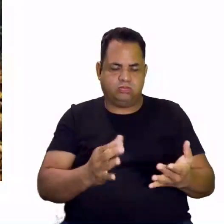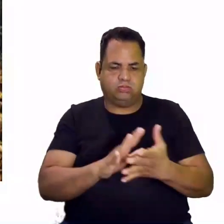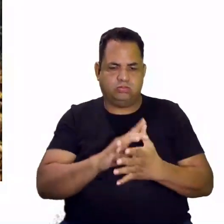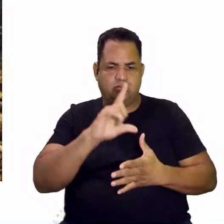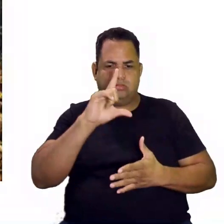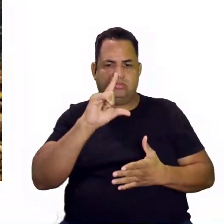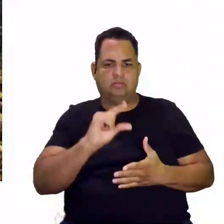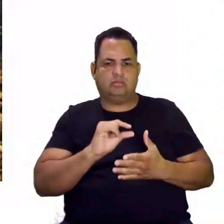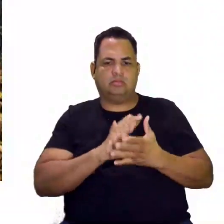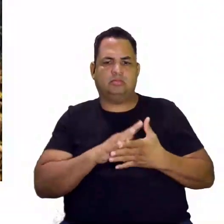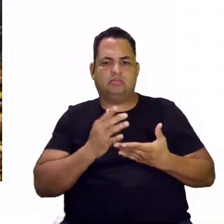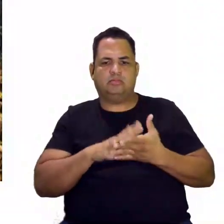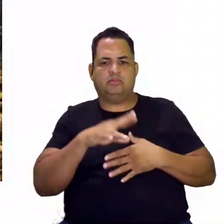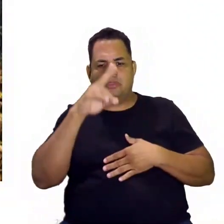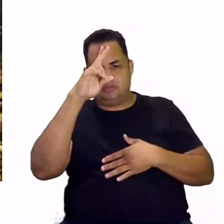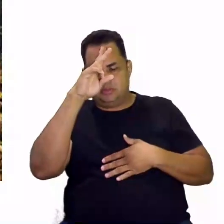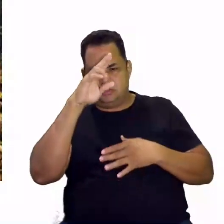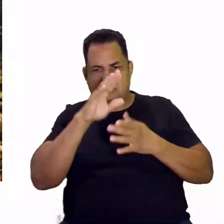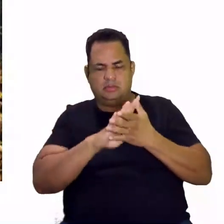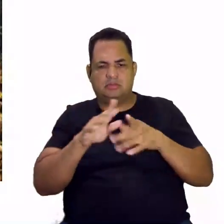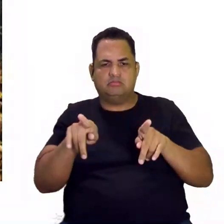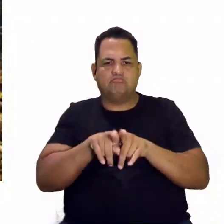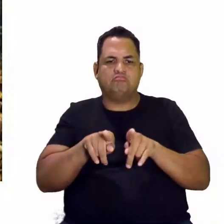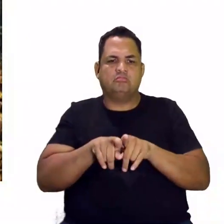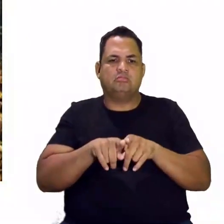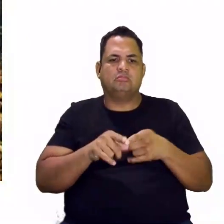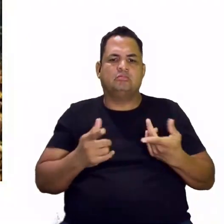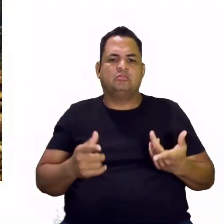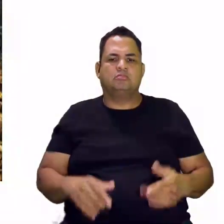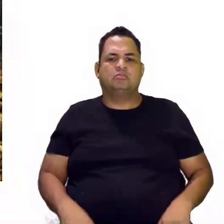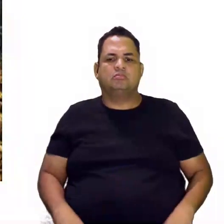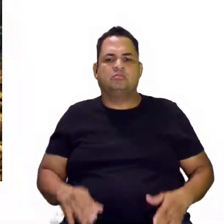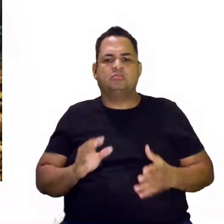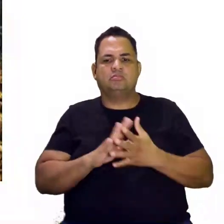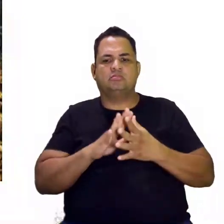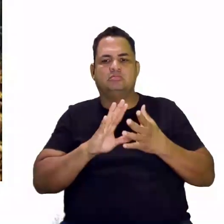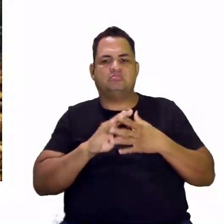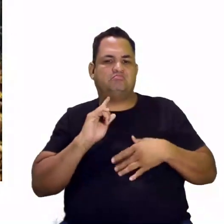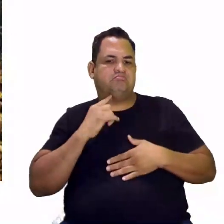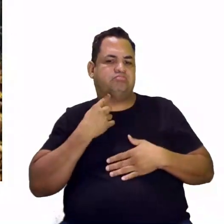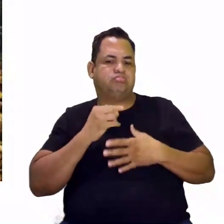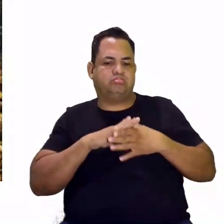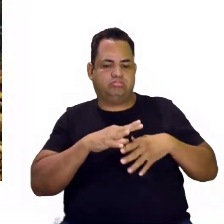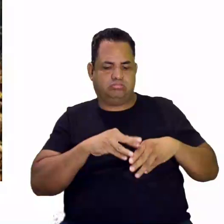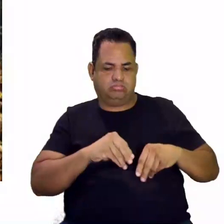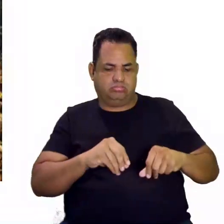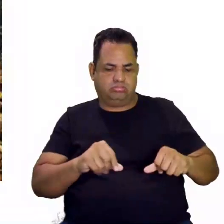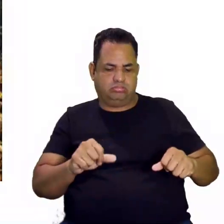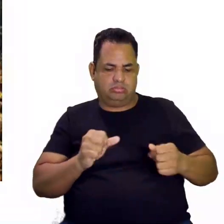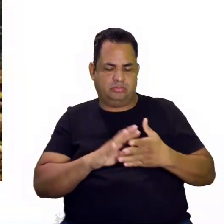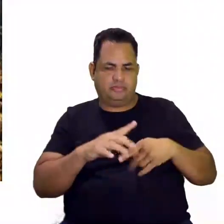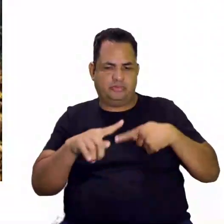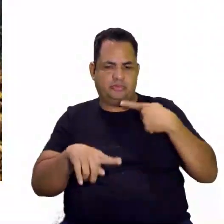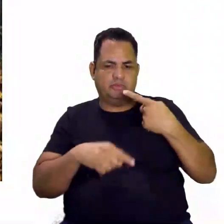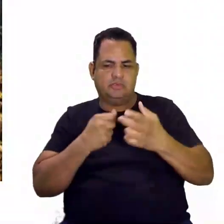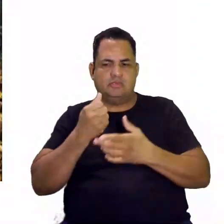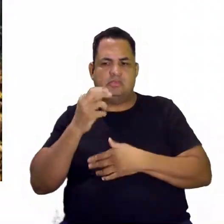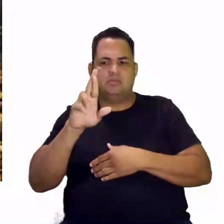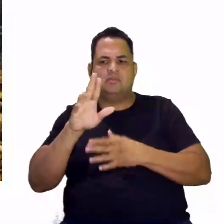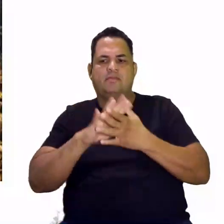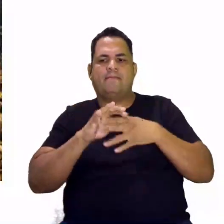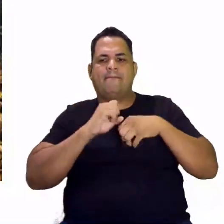amenizar uma determinada praga, enfim, esse inseticida contamina o solo, que vai contaminar o ar, que vai